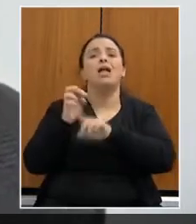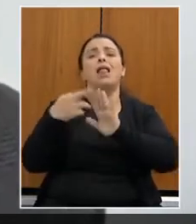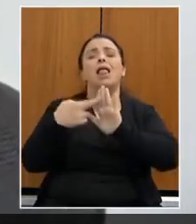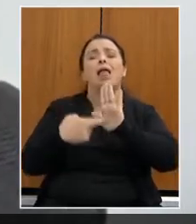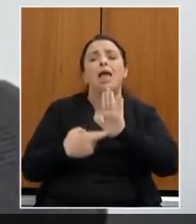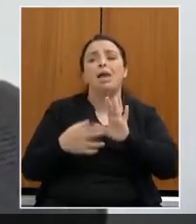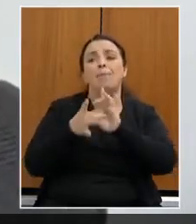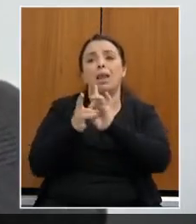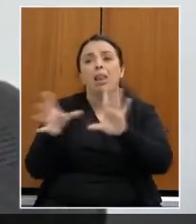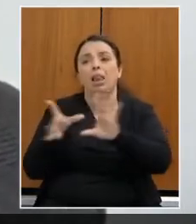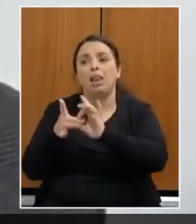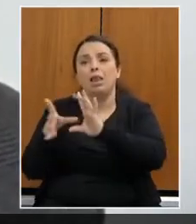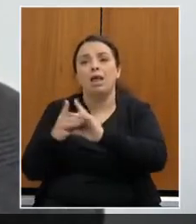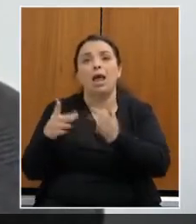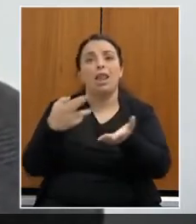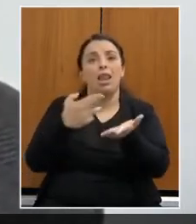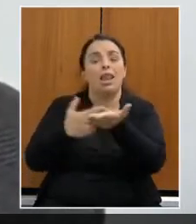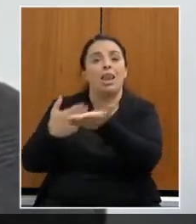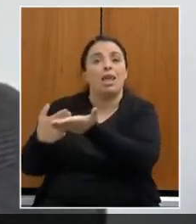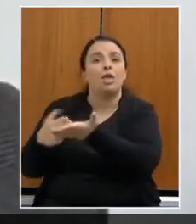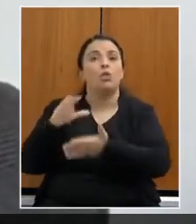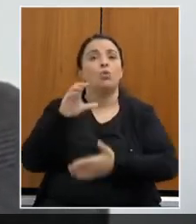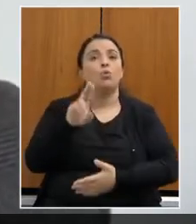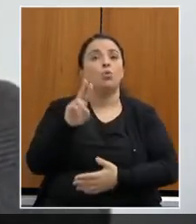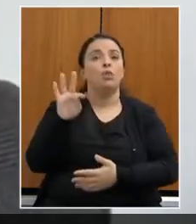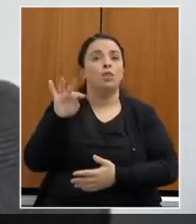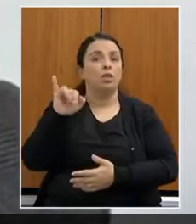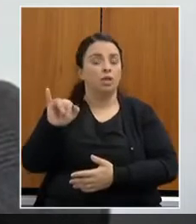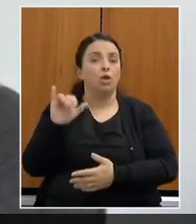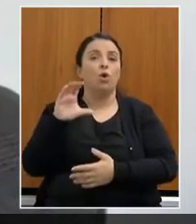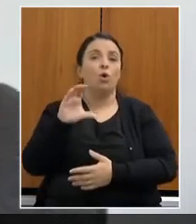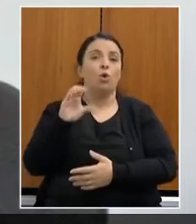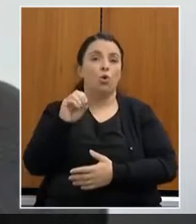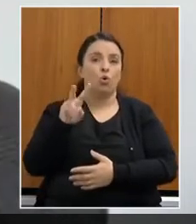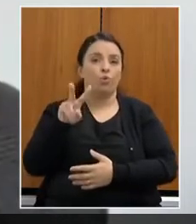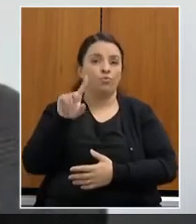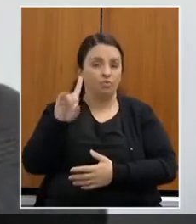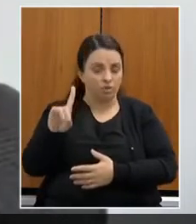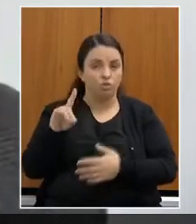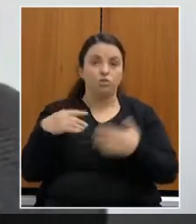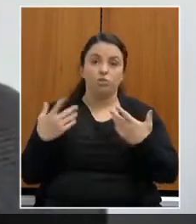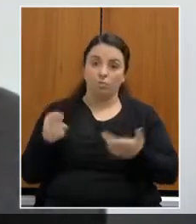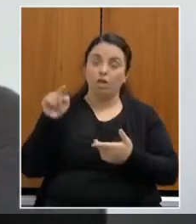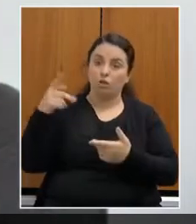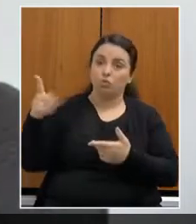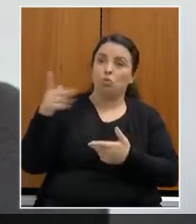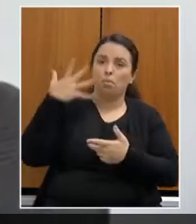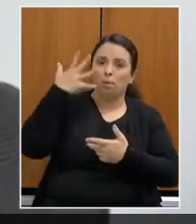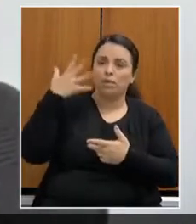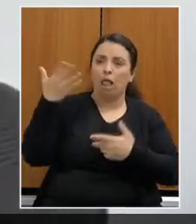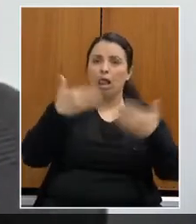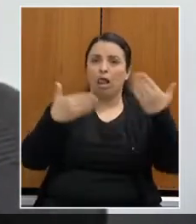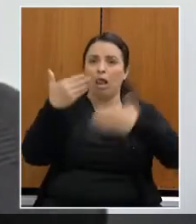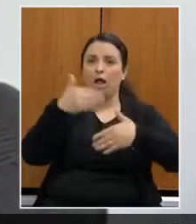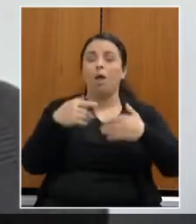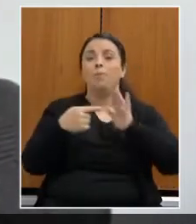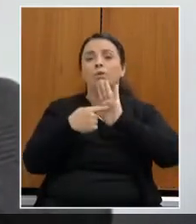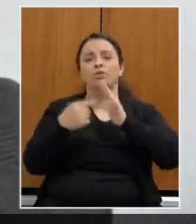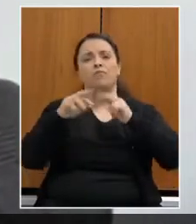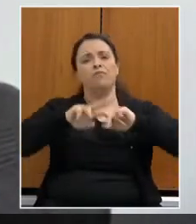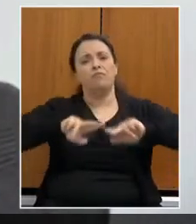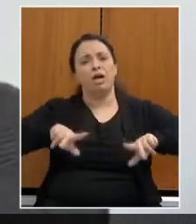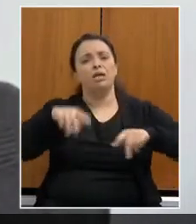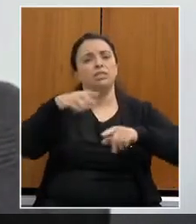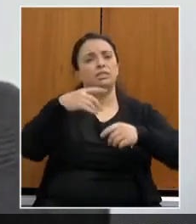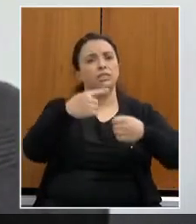de UTI e Covid como o senhor na apresentação do senhor é várias várias cidades várias regiões